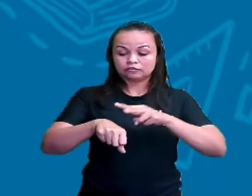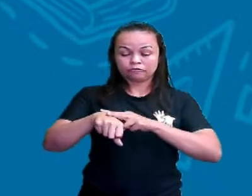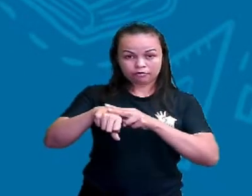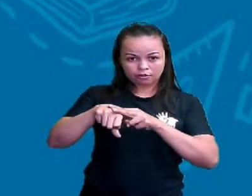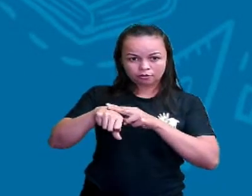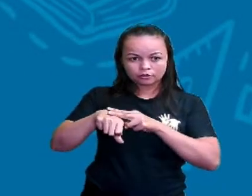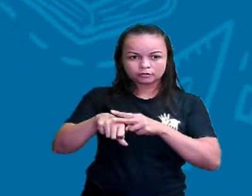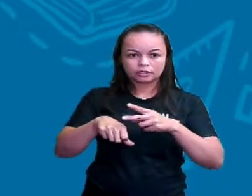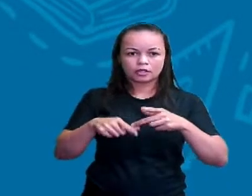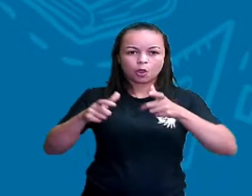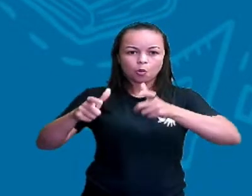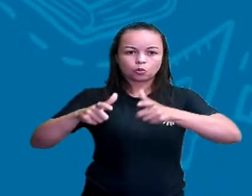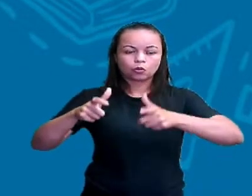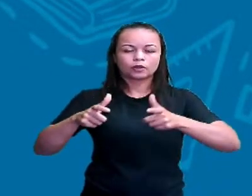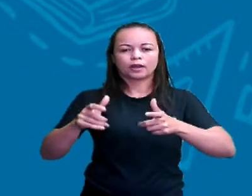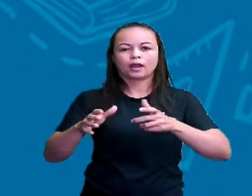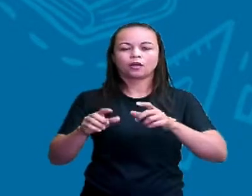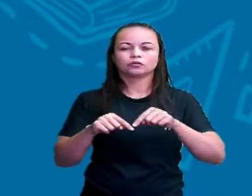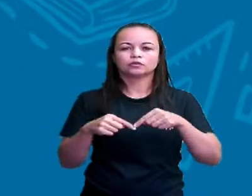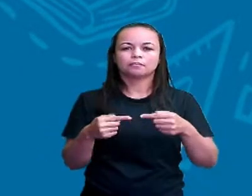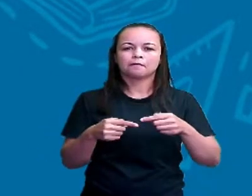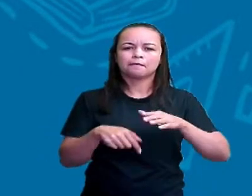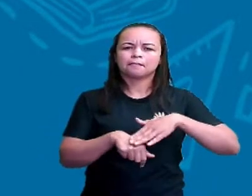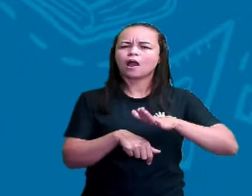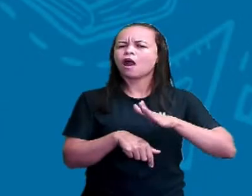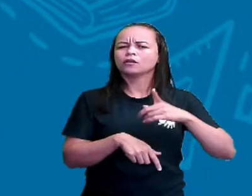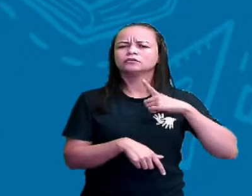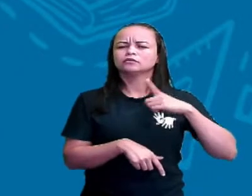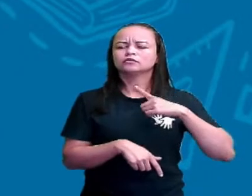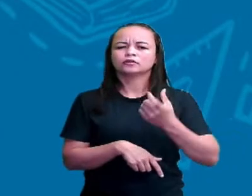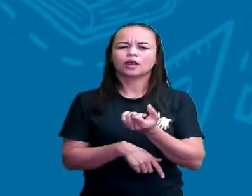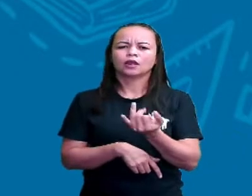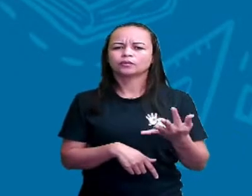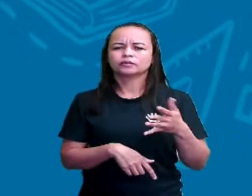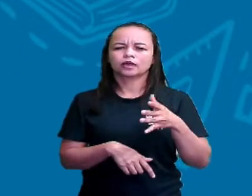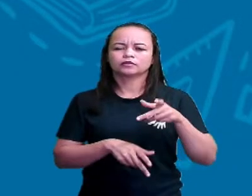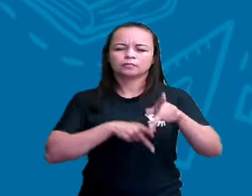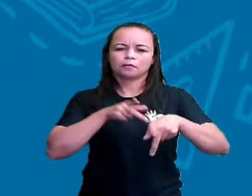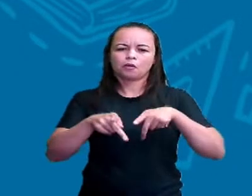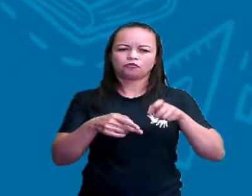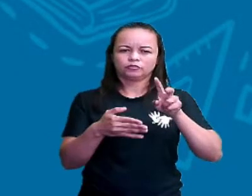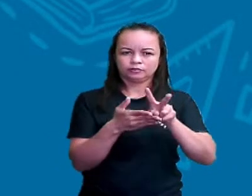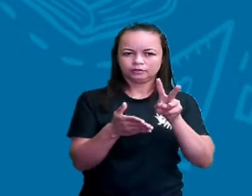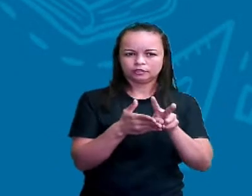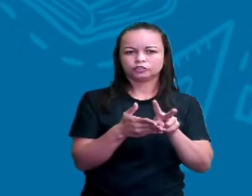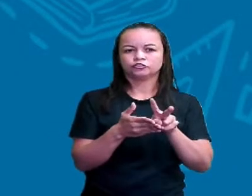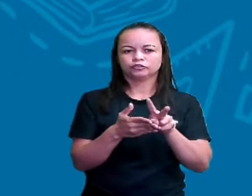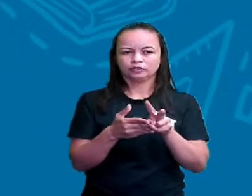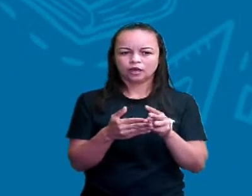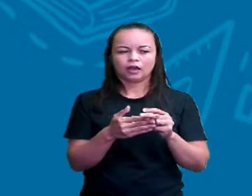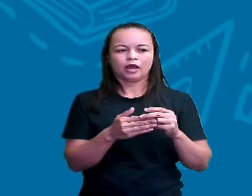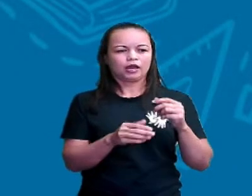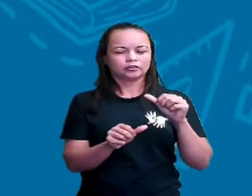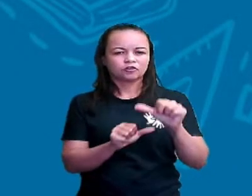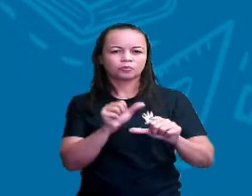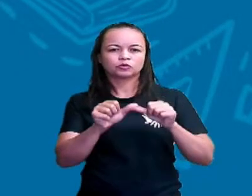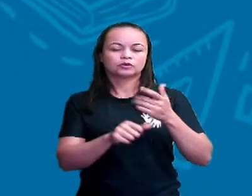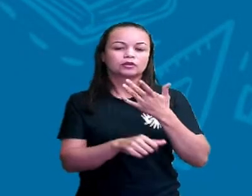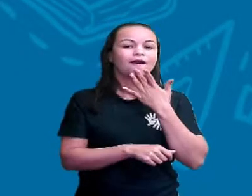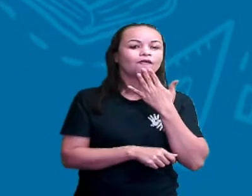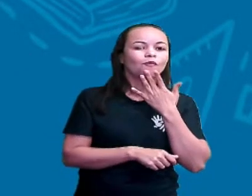o lugar no Brasil onde mais tem povos indígenas, tá? E aí, à medida que a gente vai modificando a